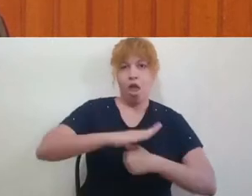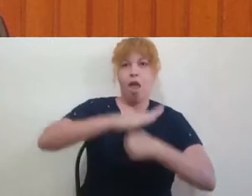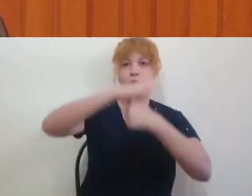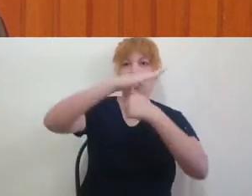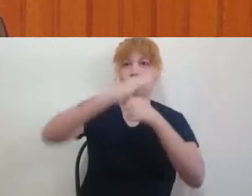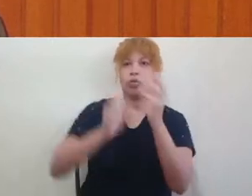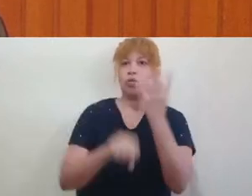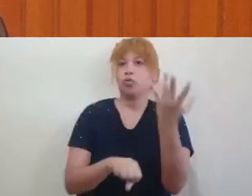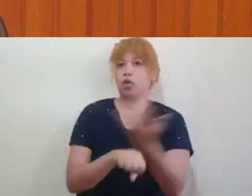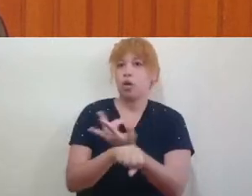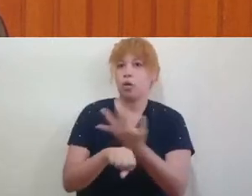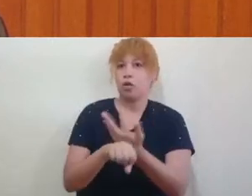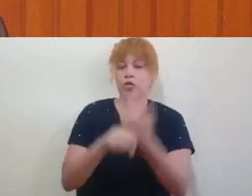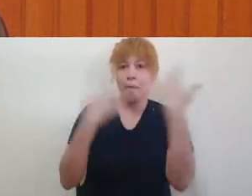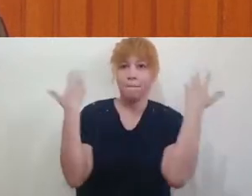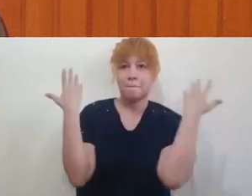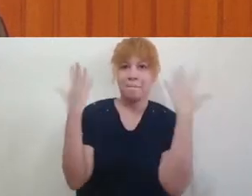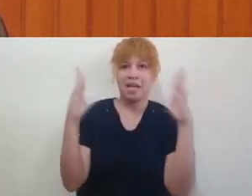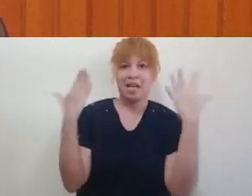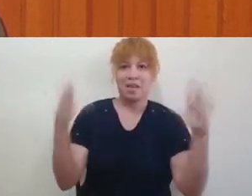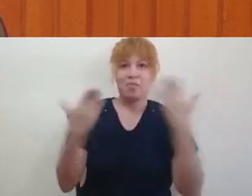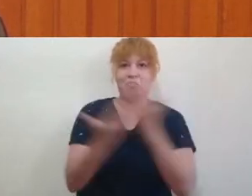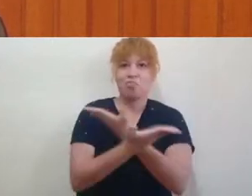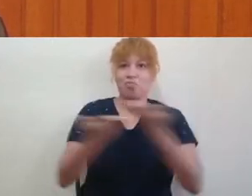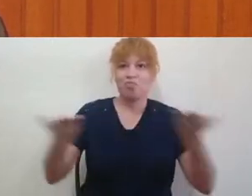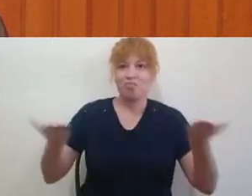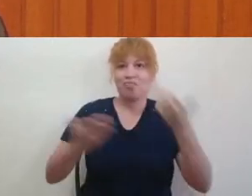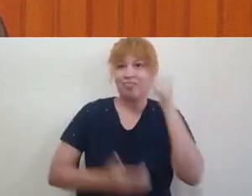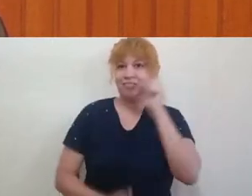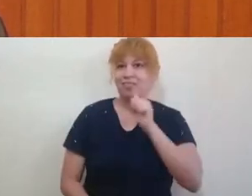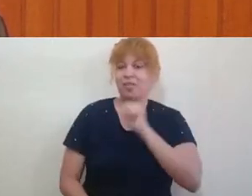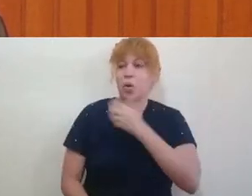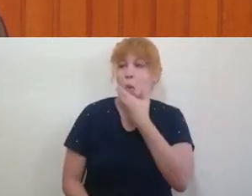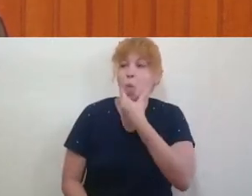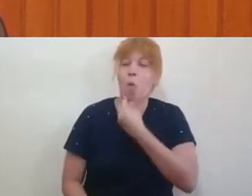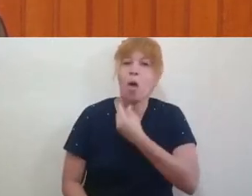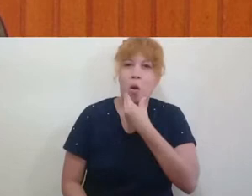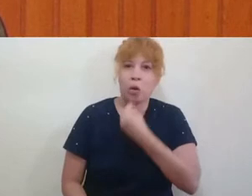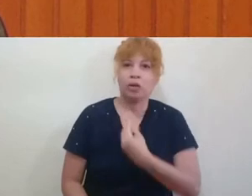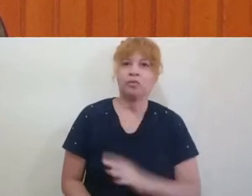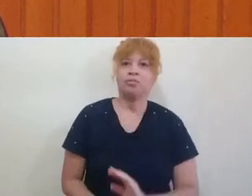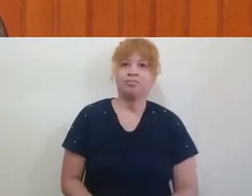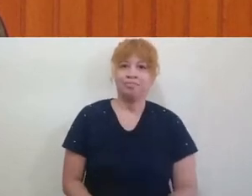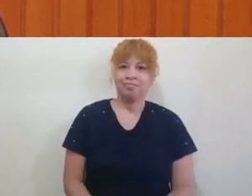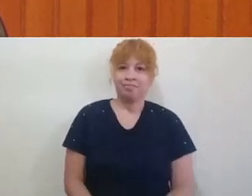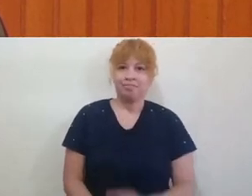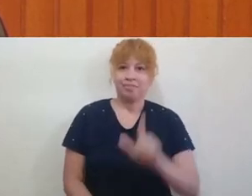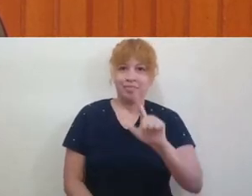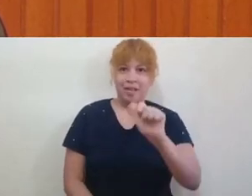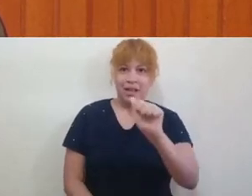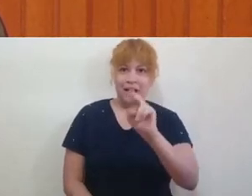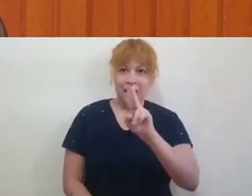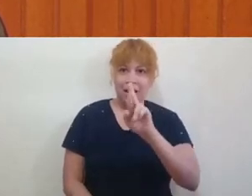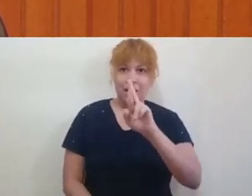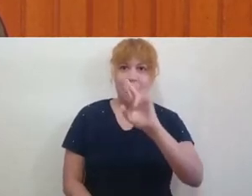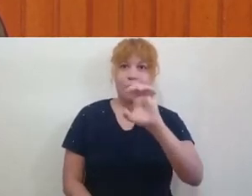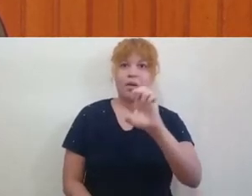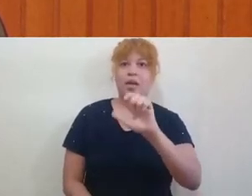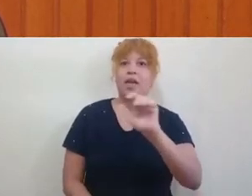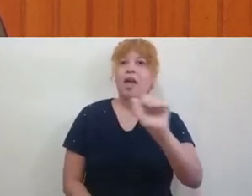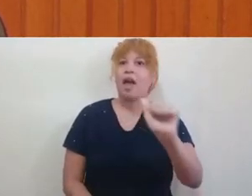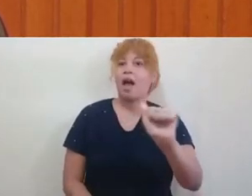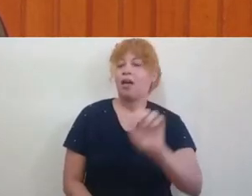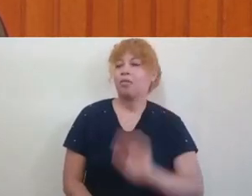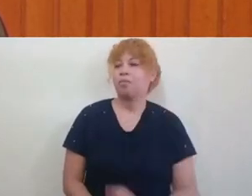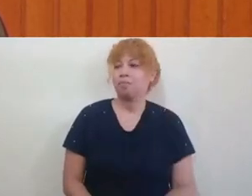assistindo esta cerimônia pelo canal da UFRPE no YouTube devem preencher o formulário online de confirmação de